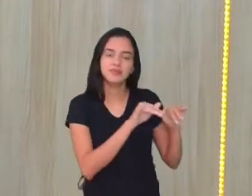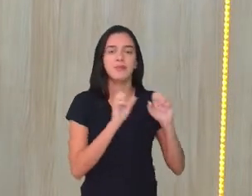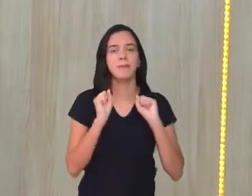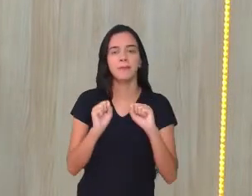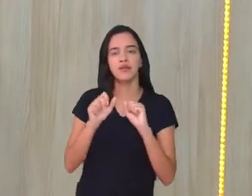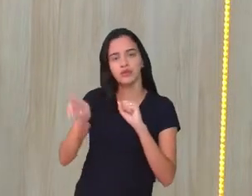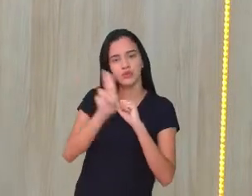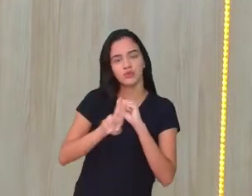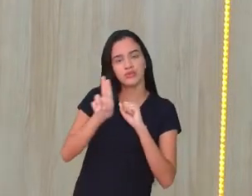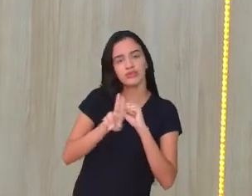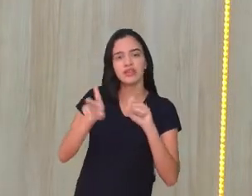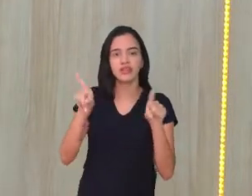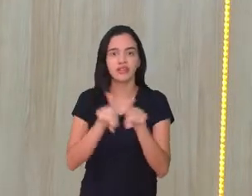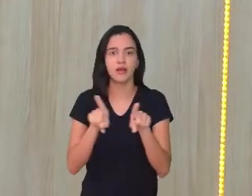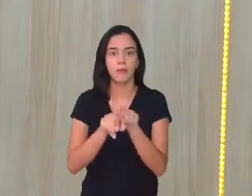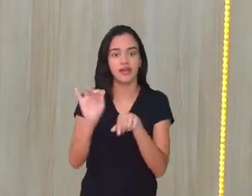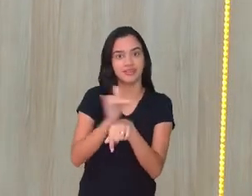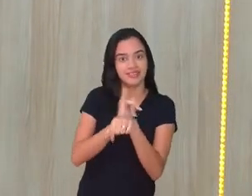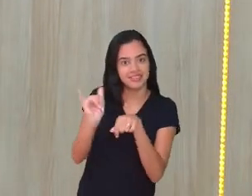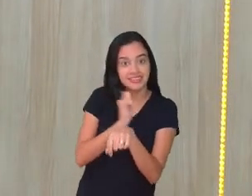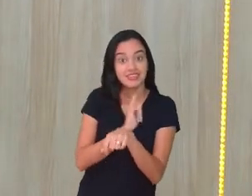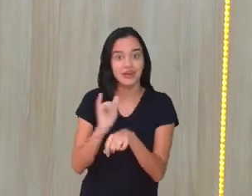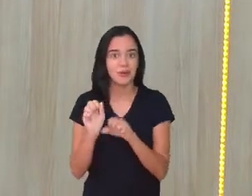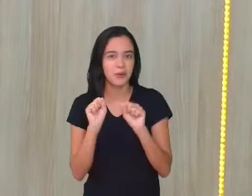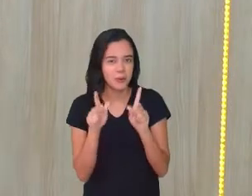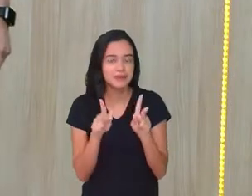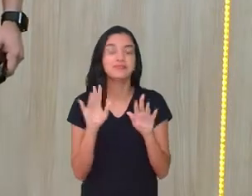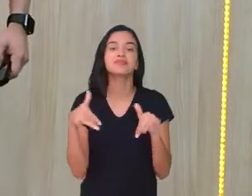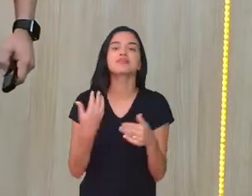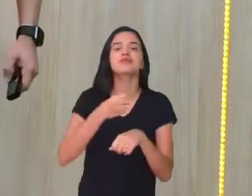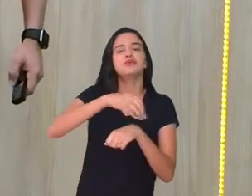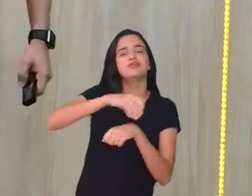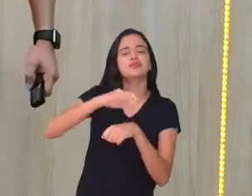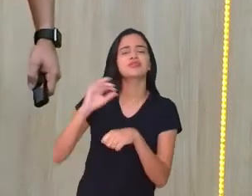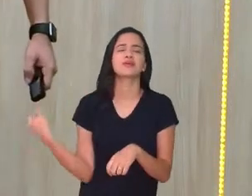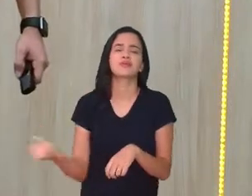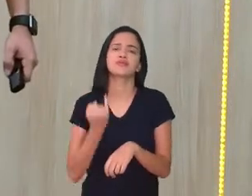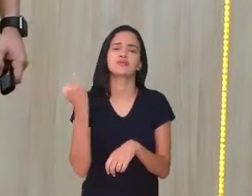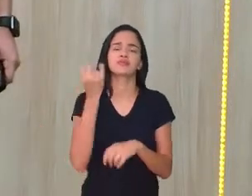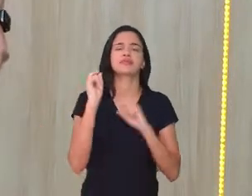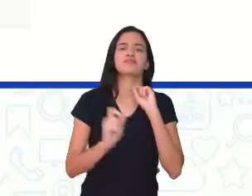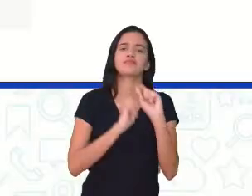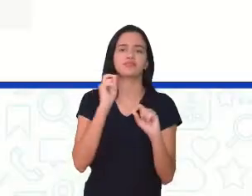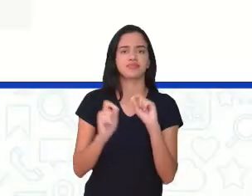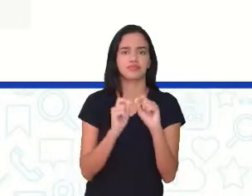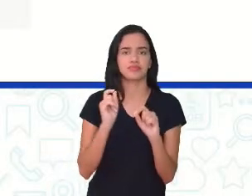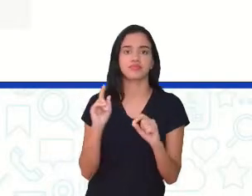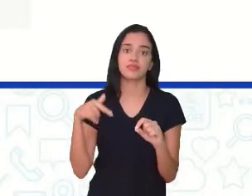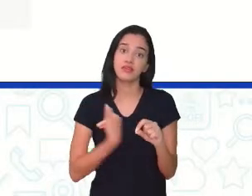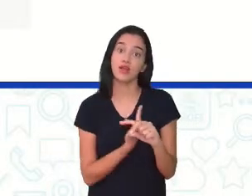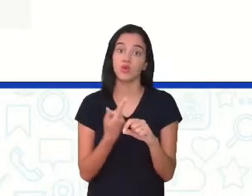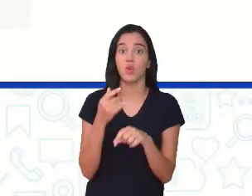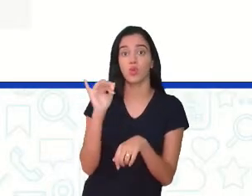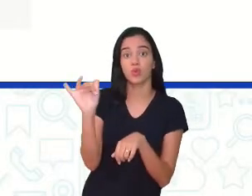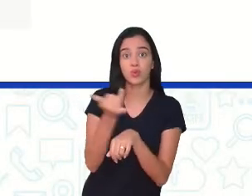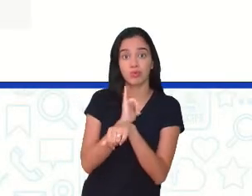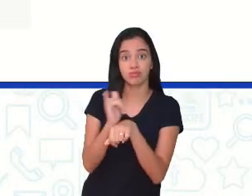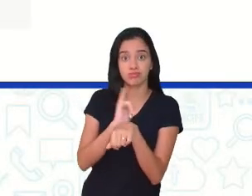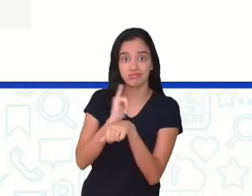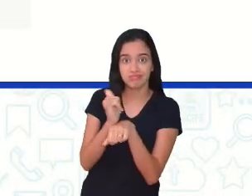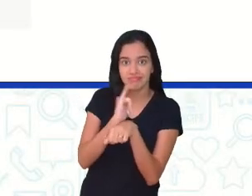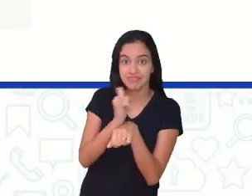utilizar também essa estratégia. Show de bola! Outro recado bastante importante é em relação ao nosso canal no